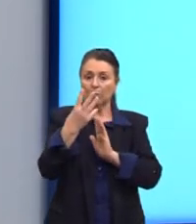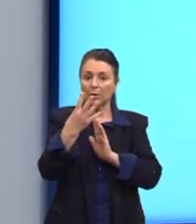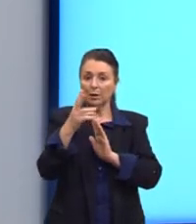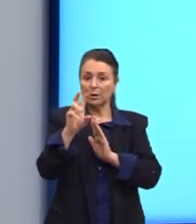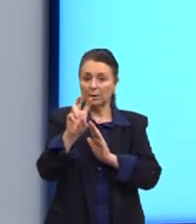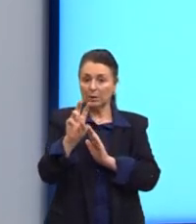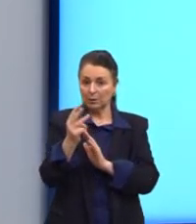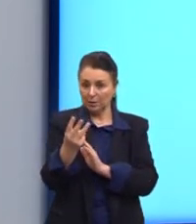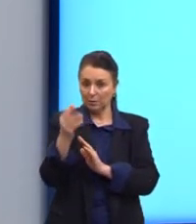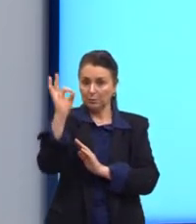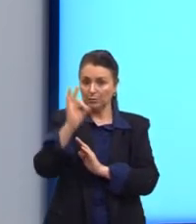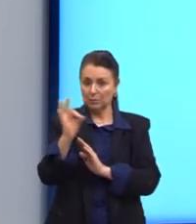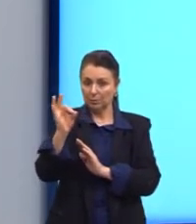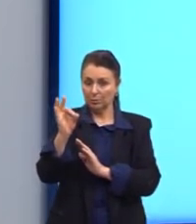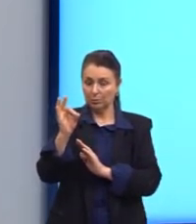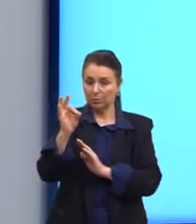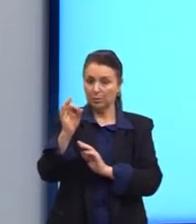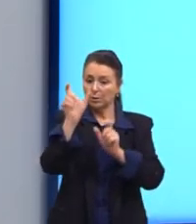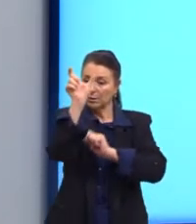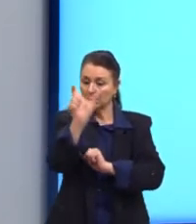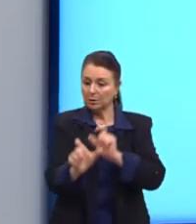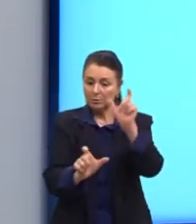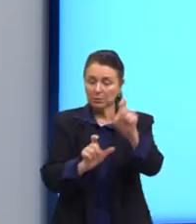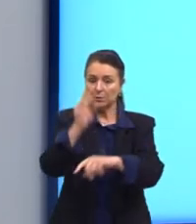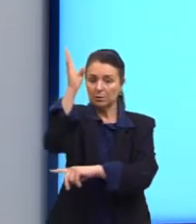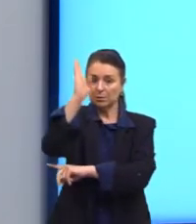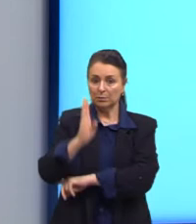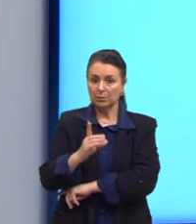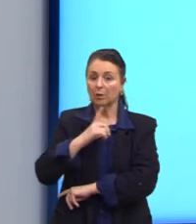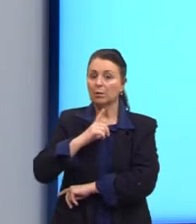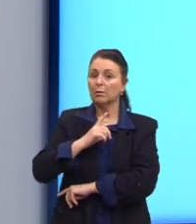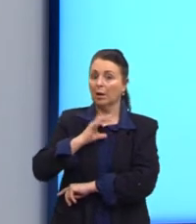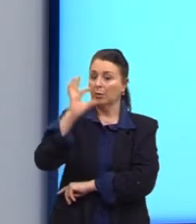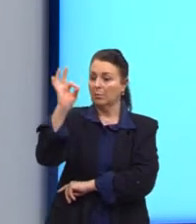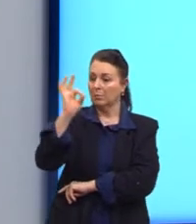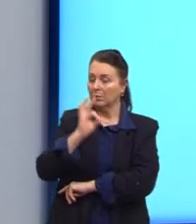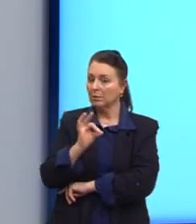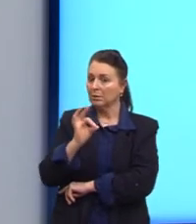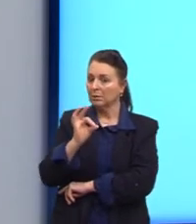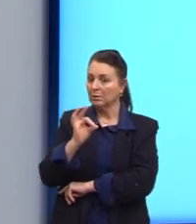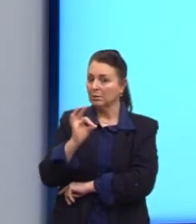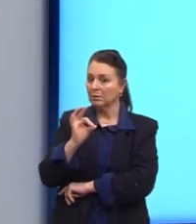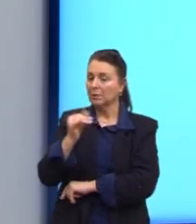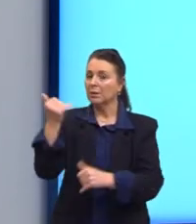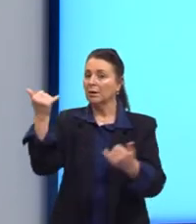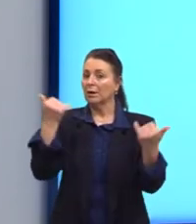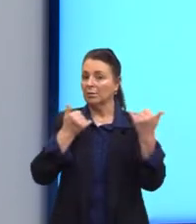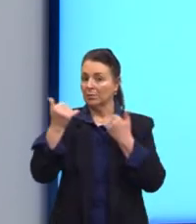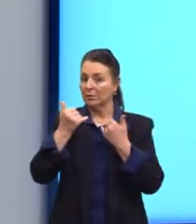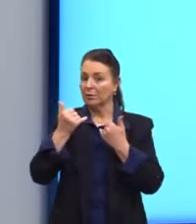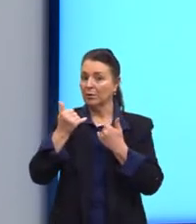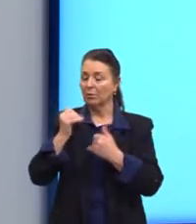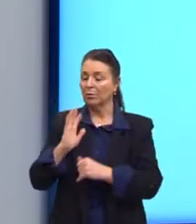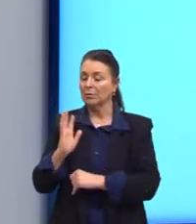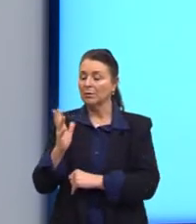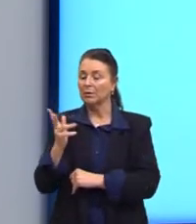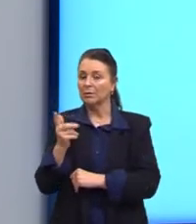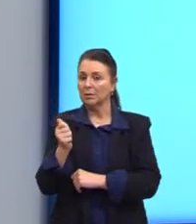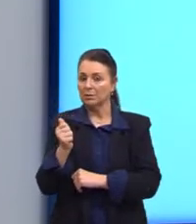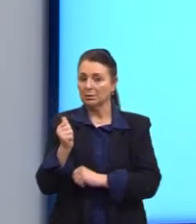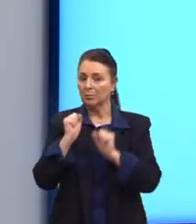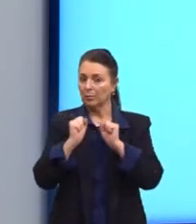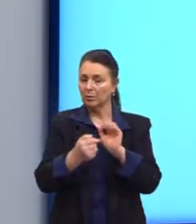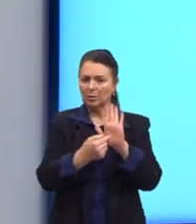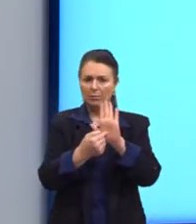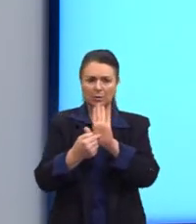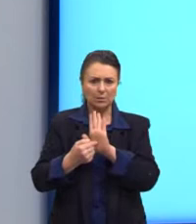os brasileiros Eu tenho um percentual aqui eu tenho uma informação de dados né então pode aparecer